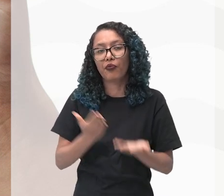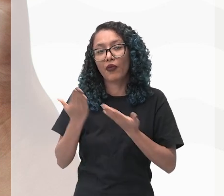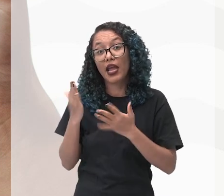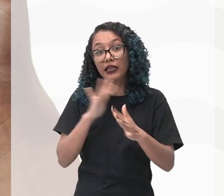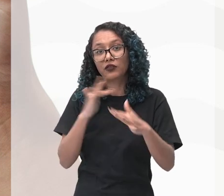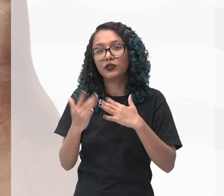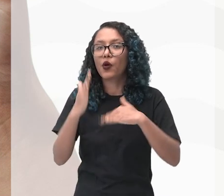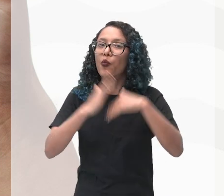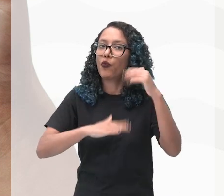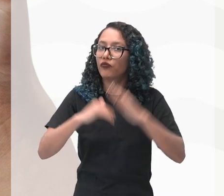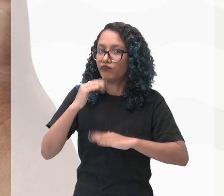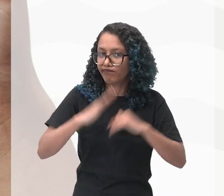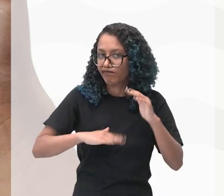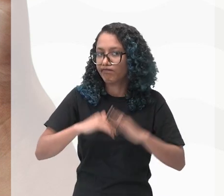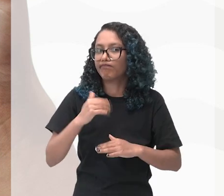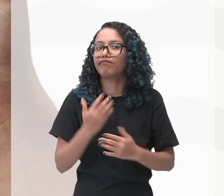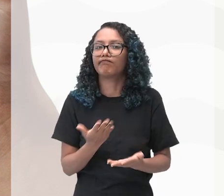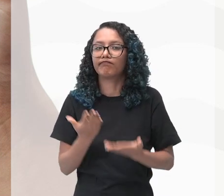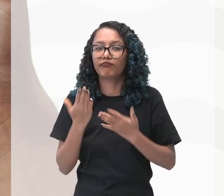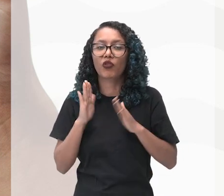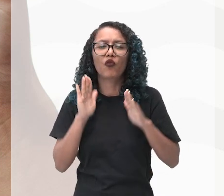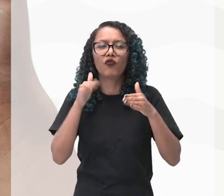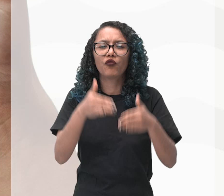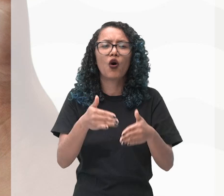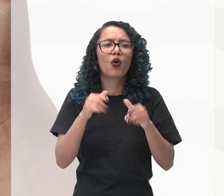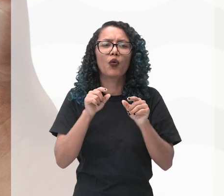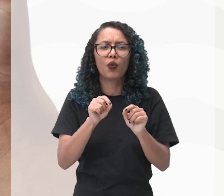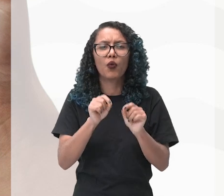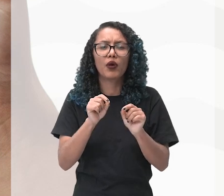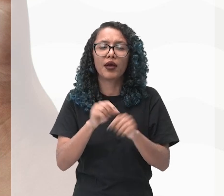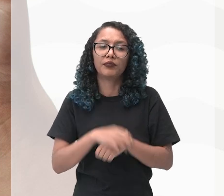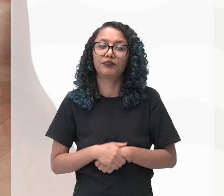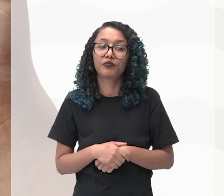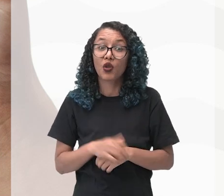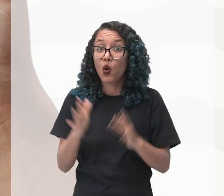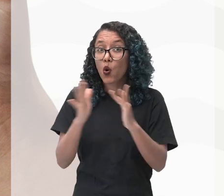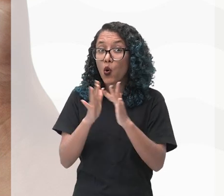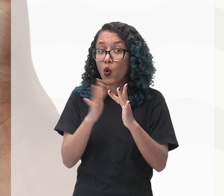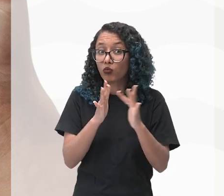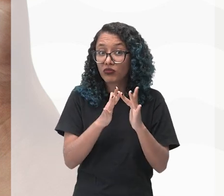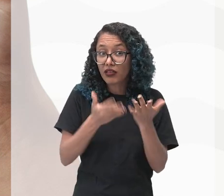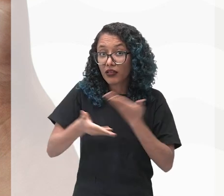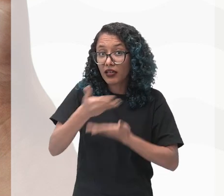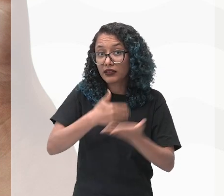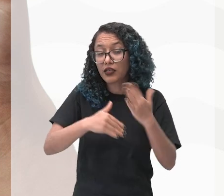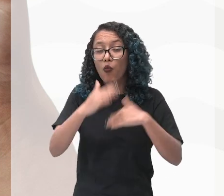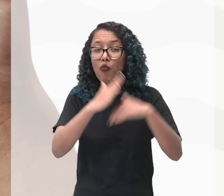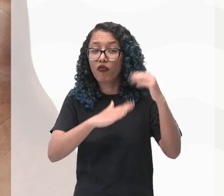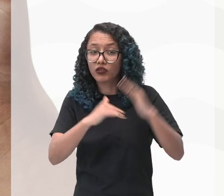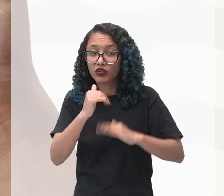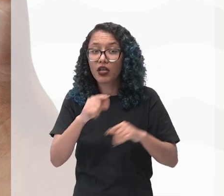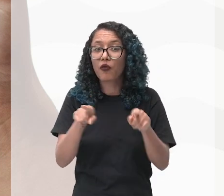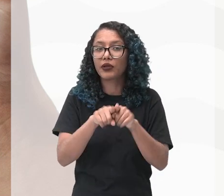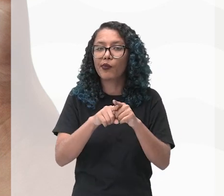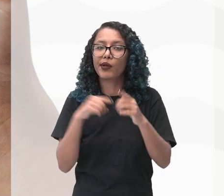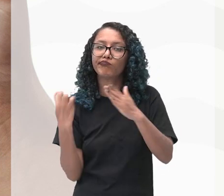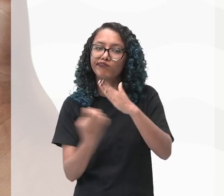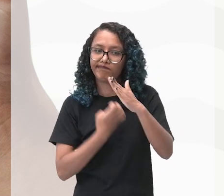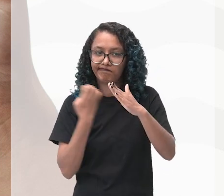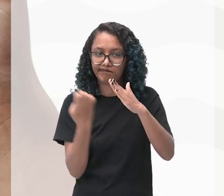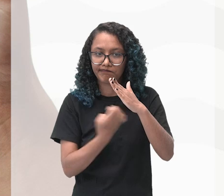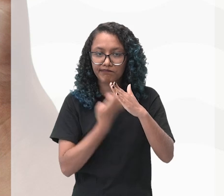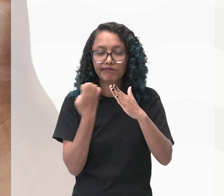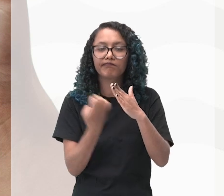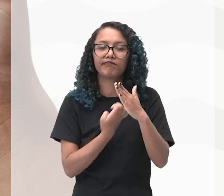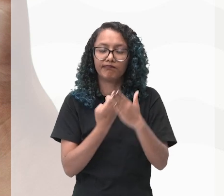sociais profissionais, focadas em conectar profissionais e